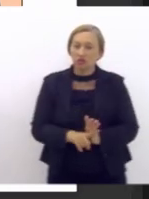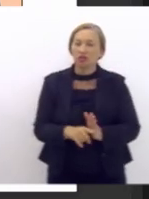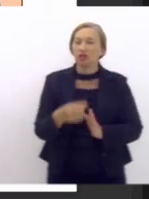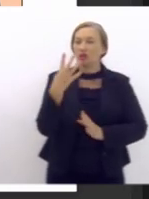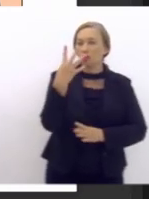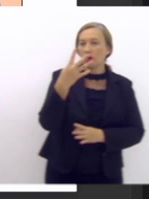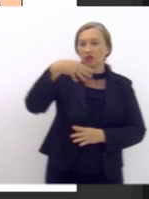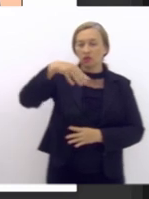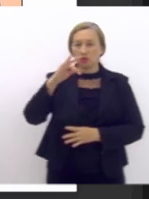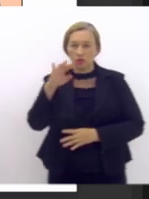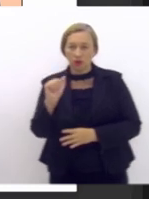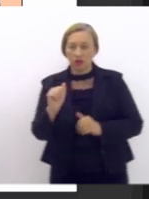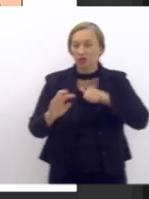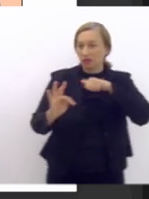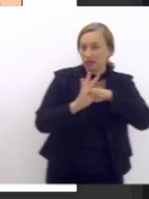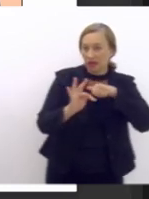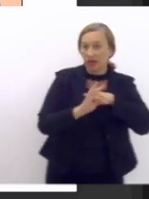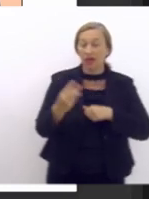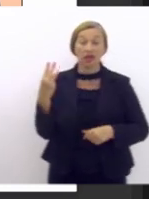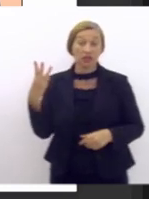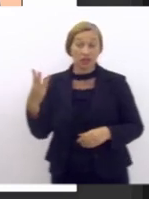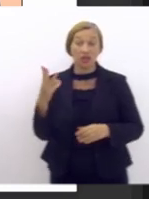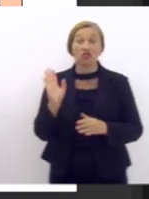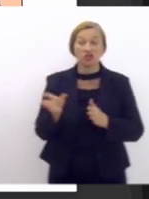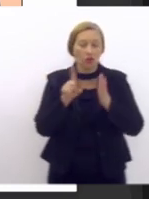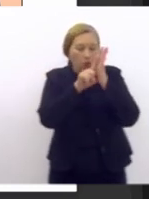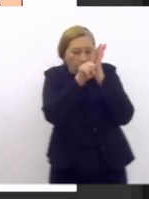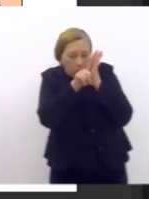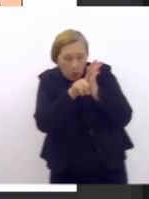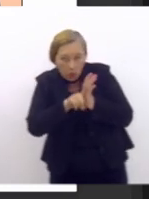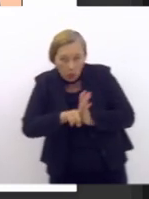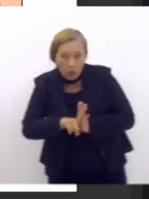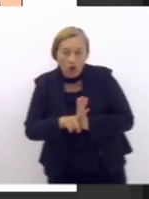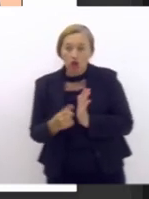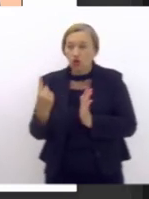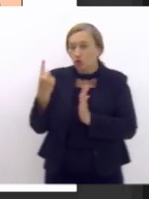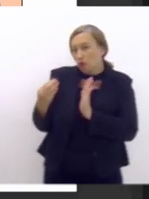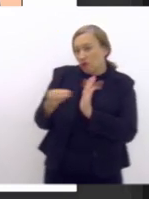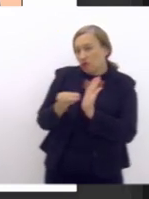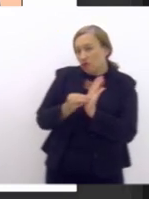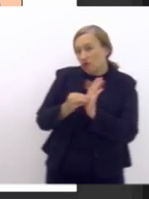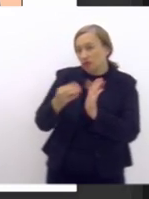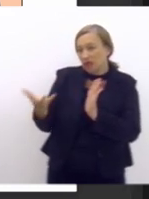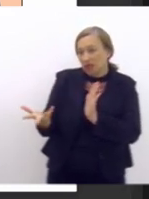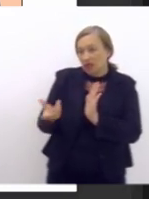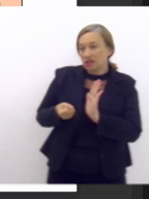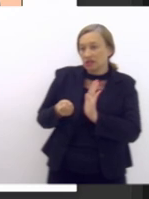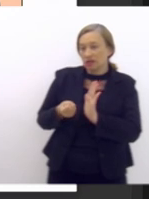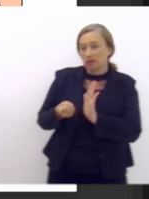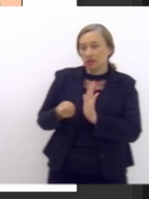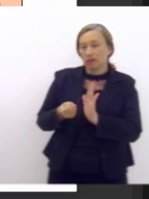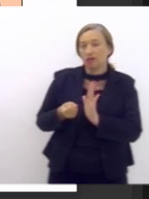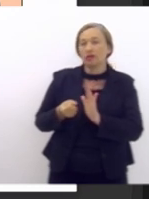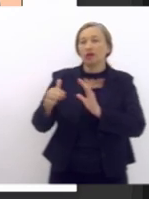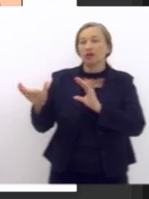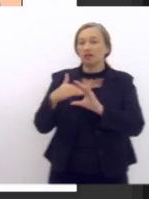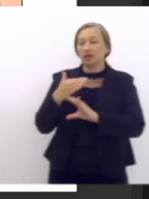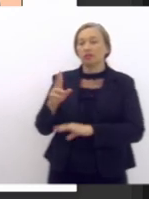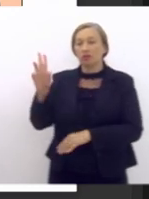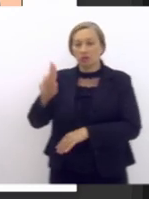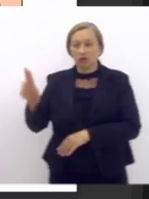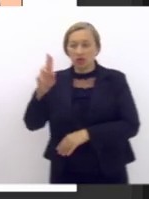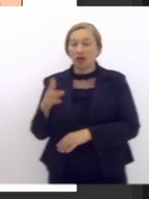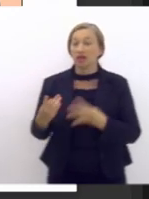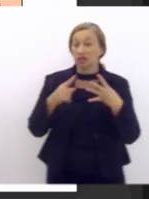notas técnicas e três ainda estão sendo revisadas e uma falta ser recebida ainda, ser enviada pela universidade.